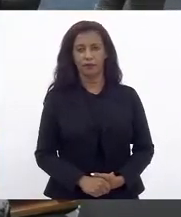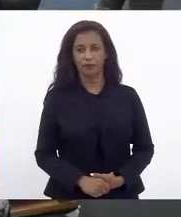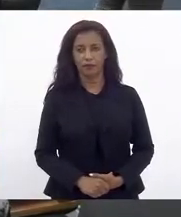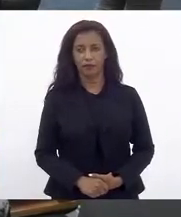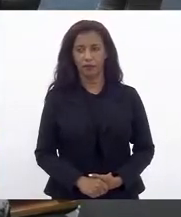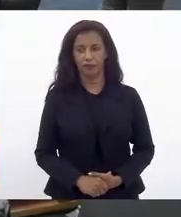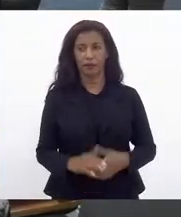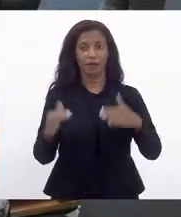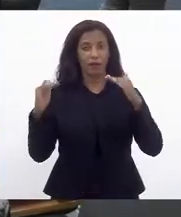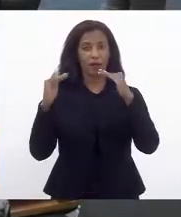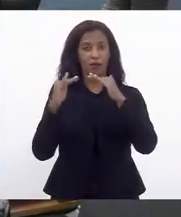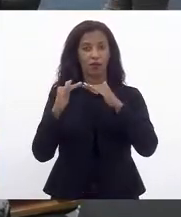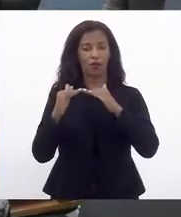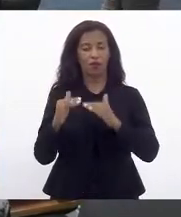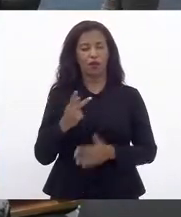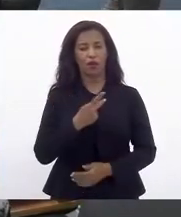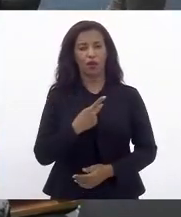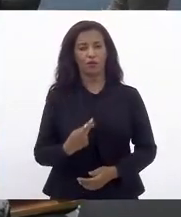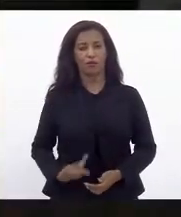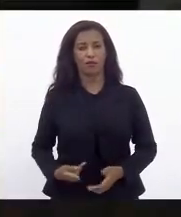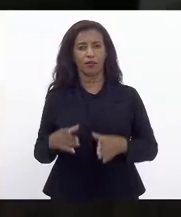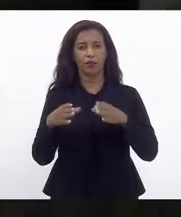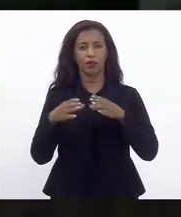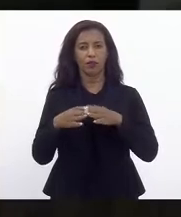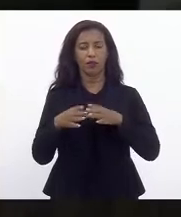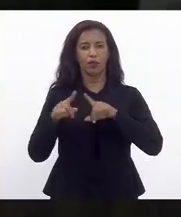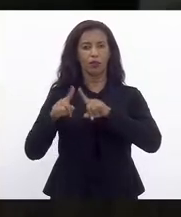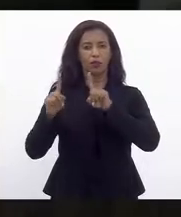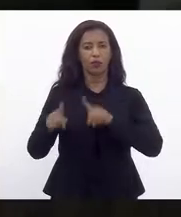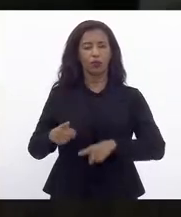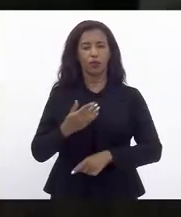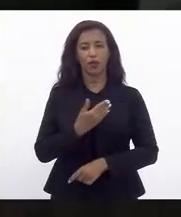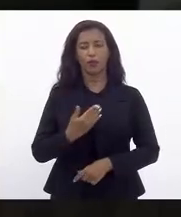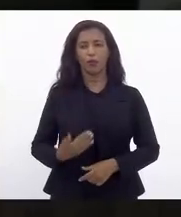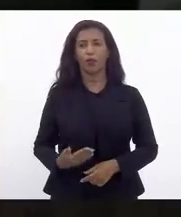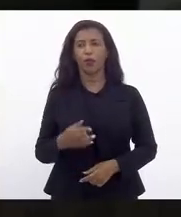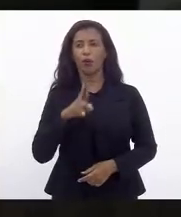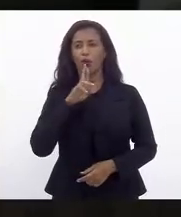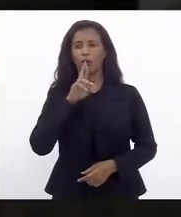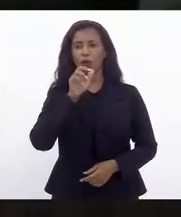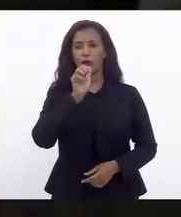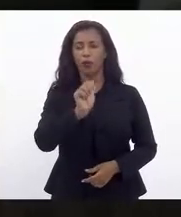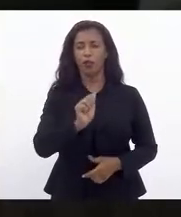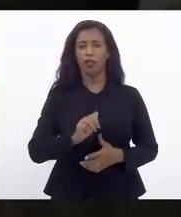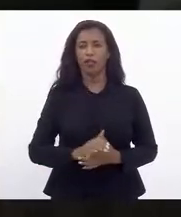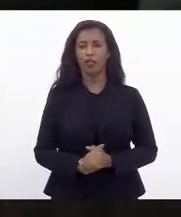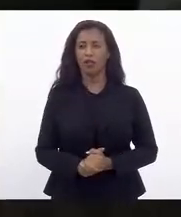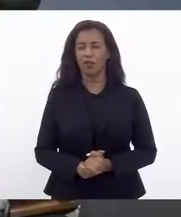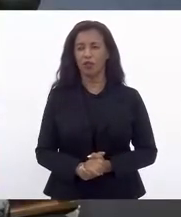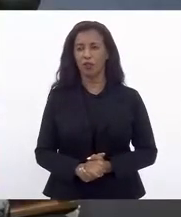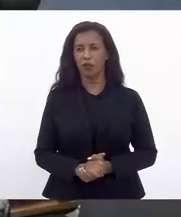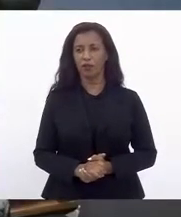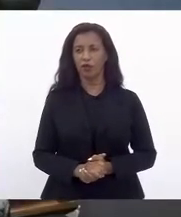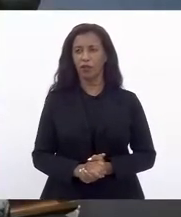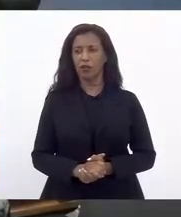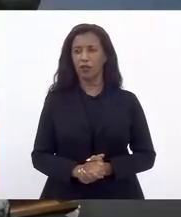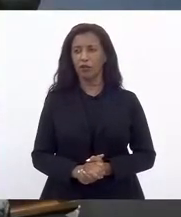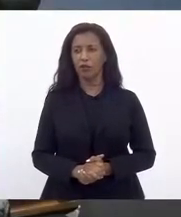É favorável, presidente. Pela Comissão de Servidores Públicos, deputado Rodrigo Amorim.